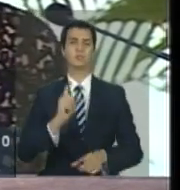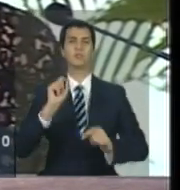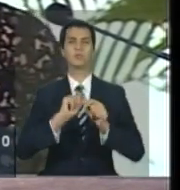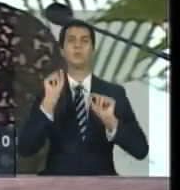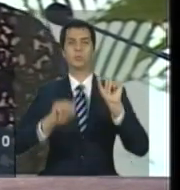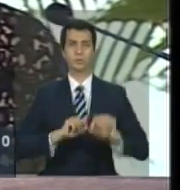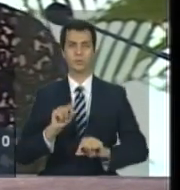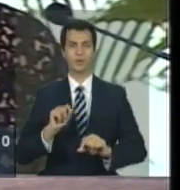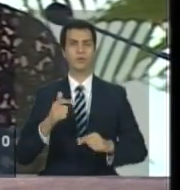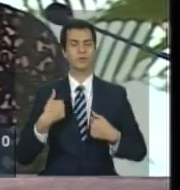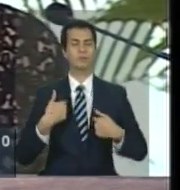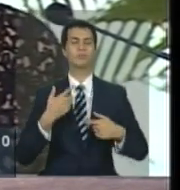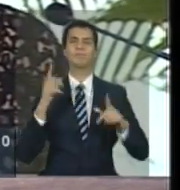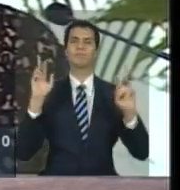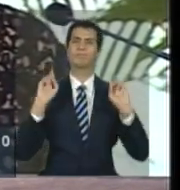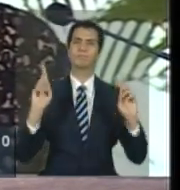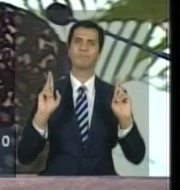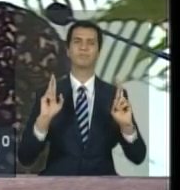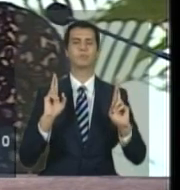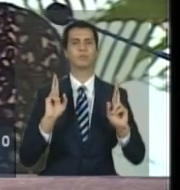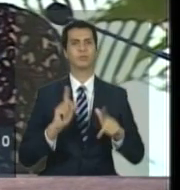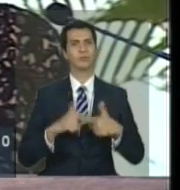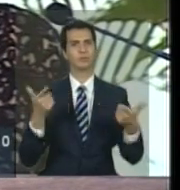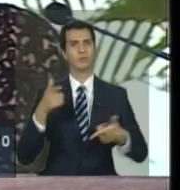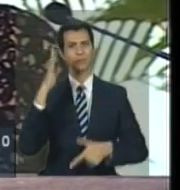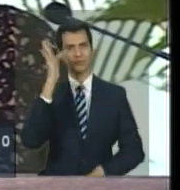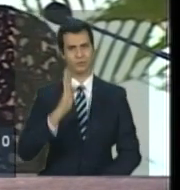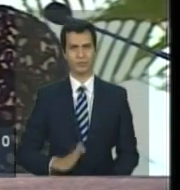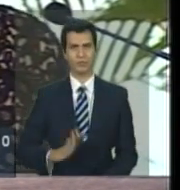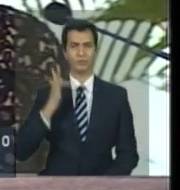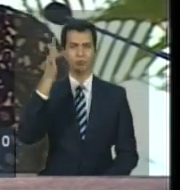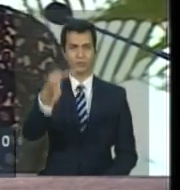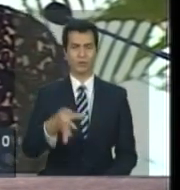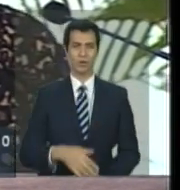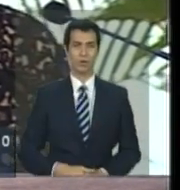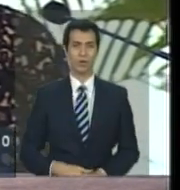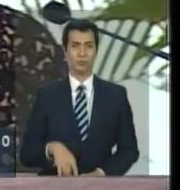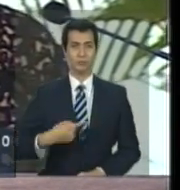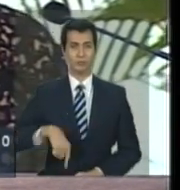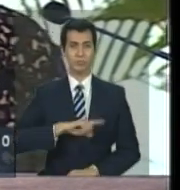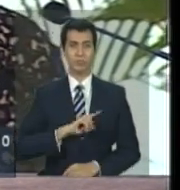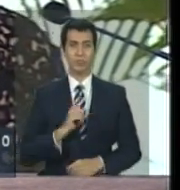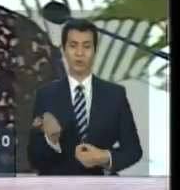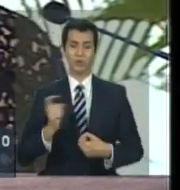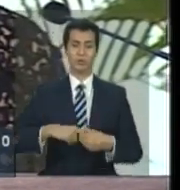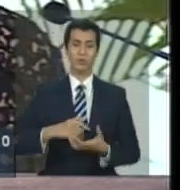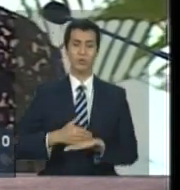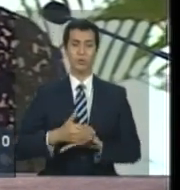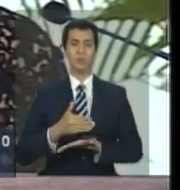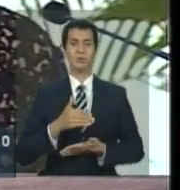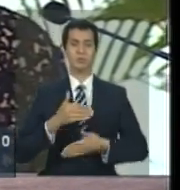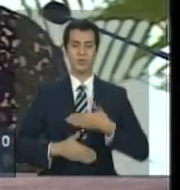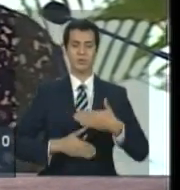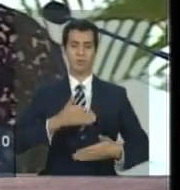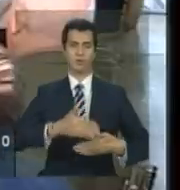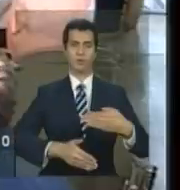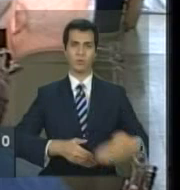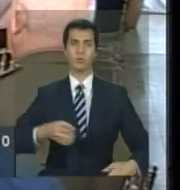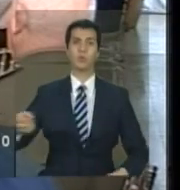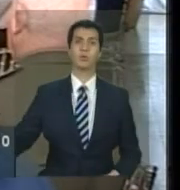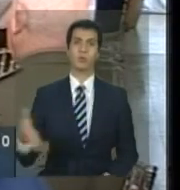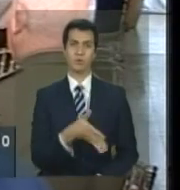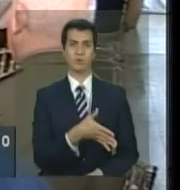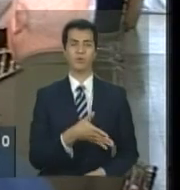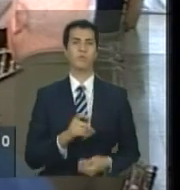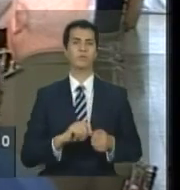meu otimismo sobre o Brasil. Nós ingressamos em um novo ciclo de desenvolvimento,